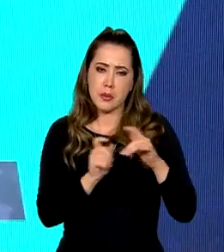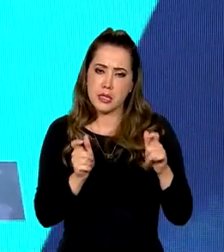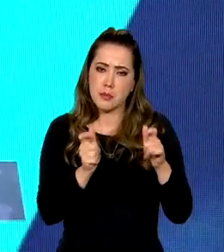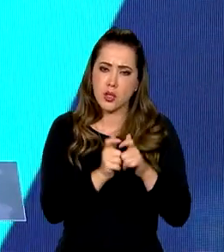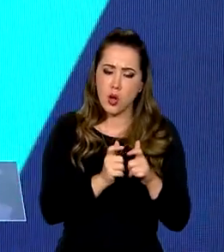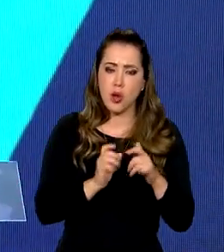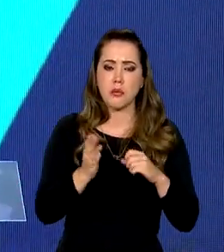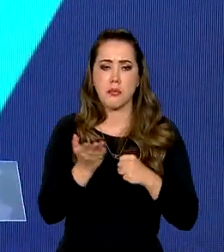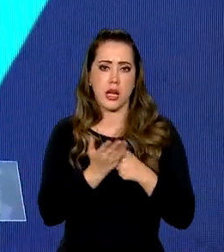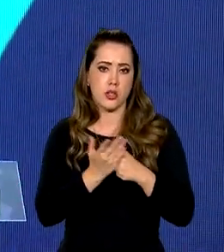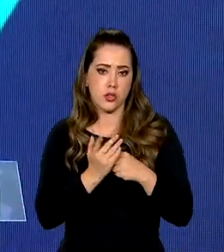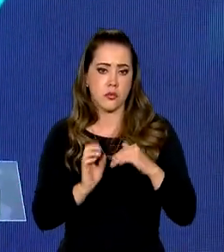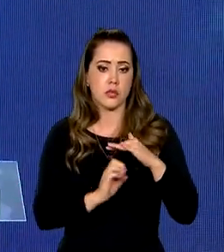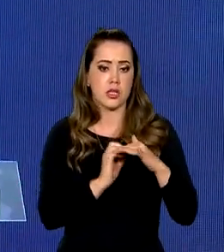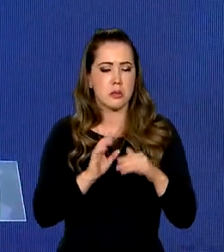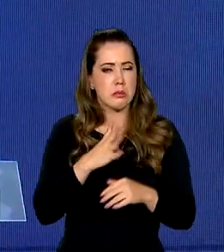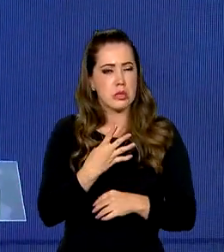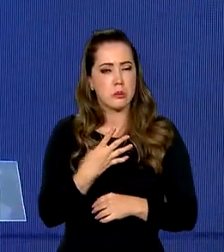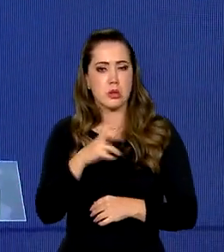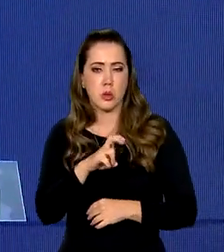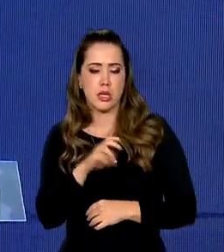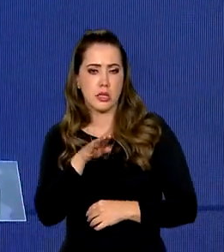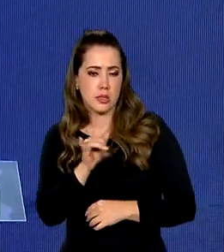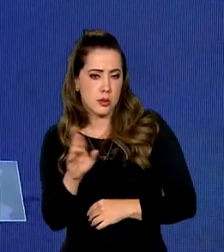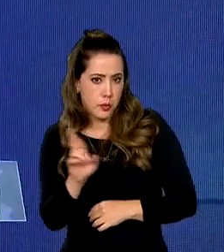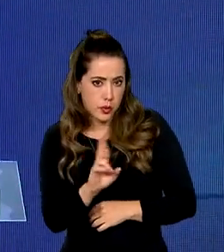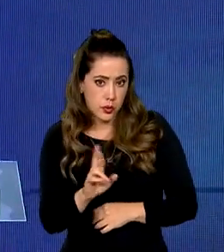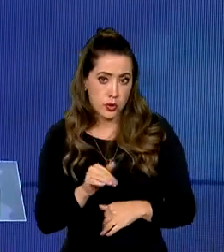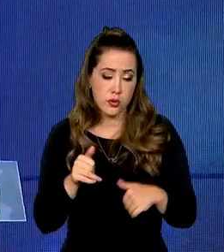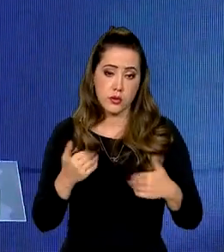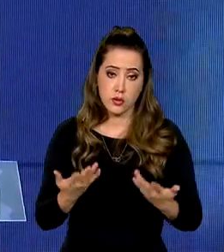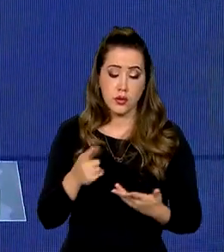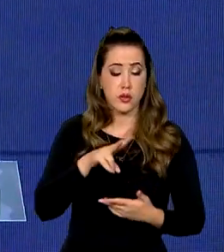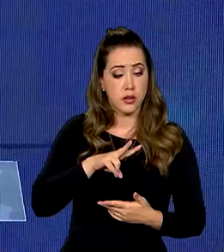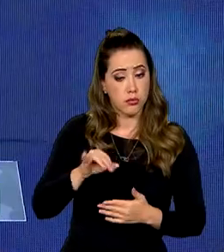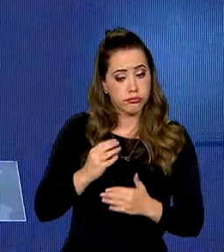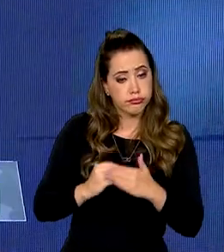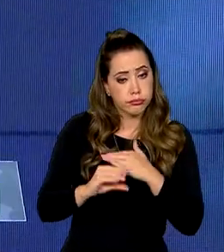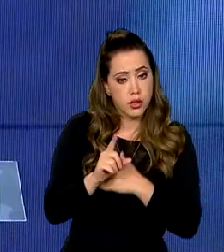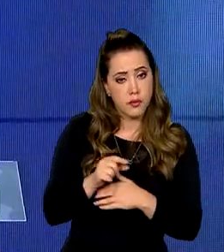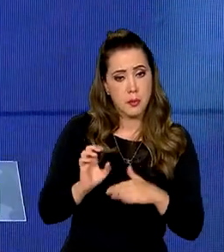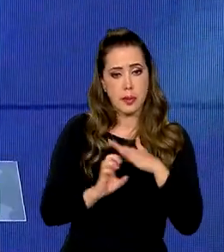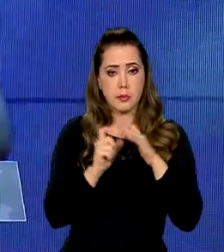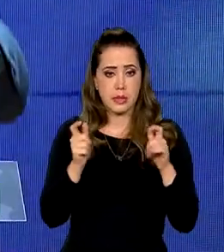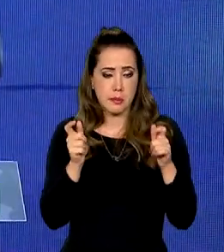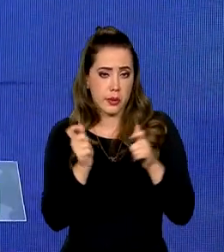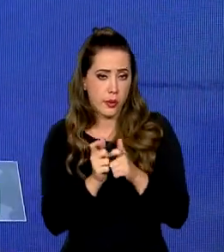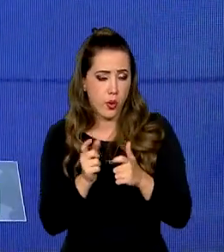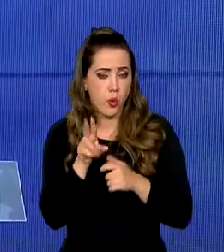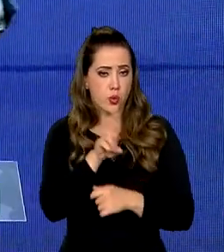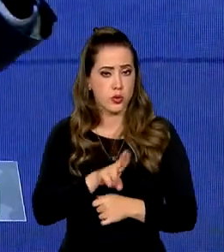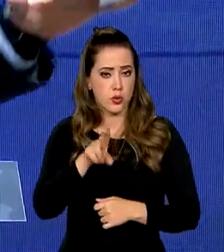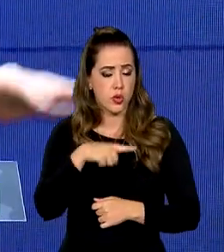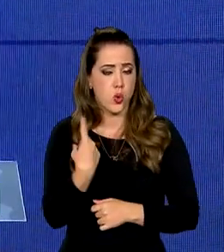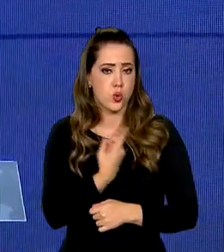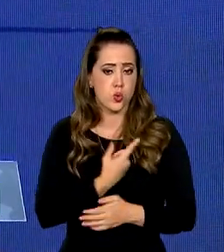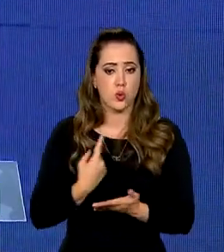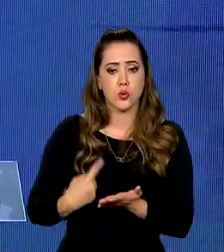para o médio empresário. Isso significa em torno de R$45 bilhões que são destinados ao pequeno empresário por meio dos nossos